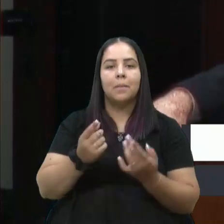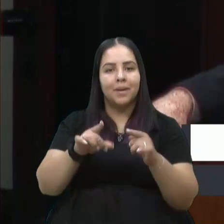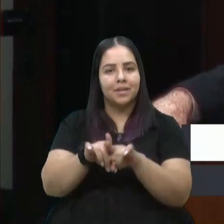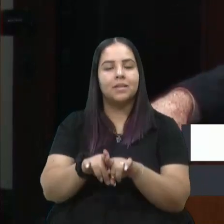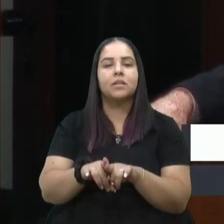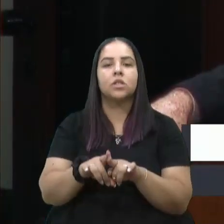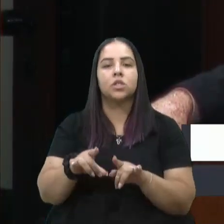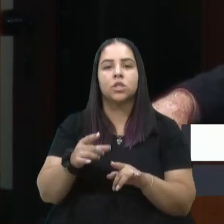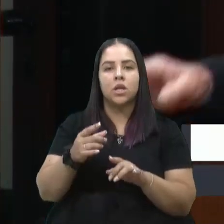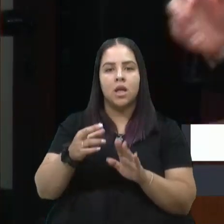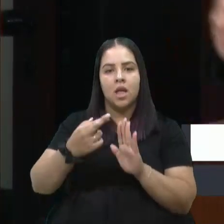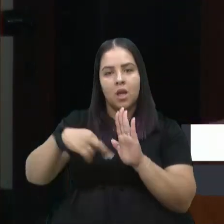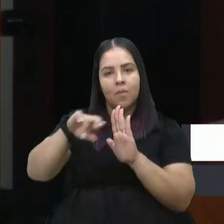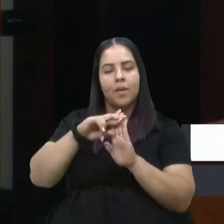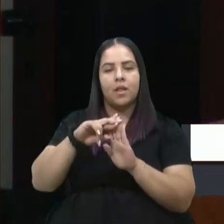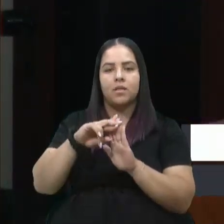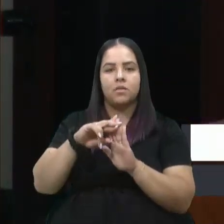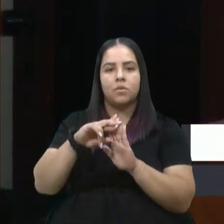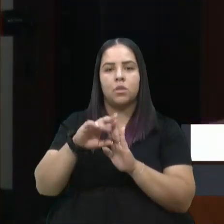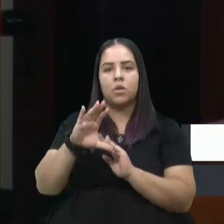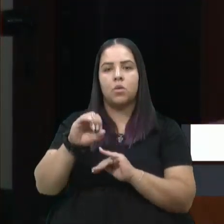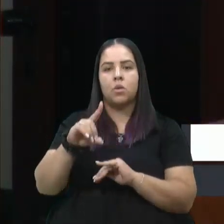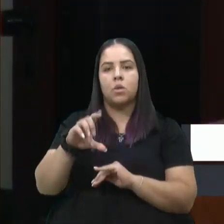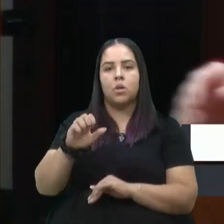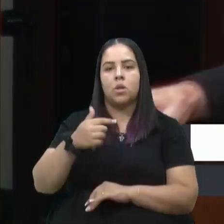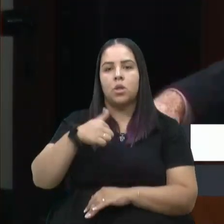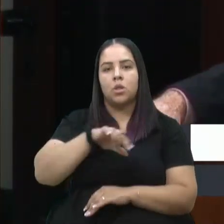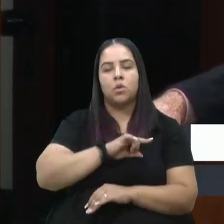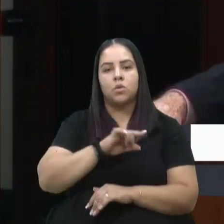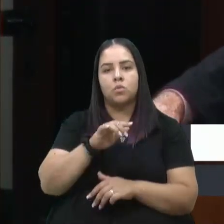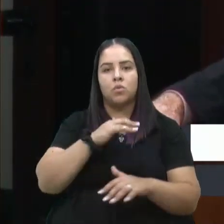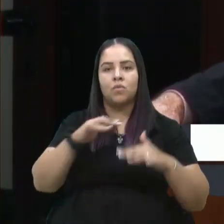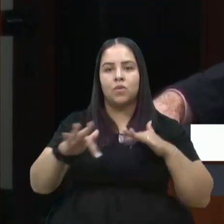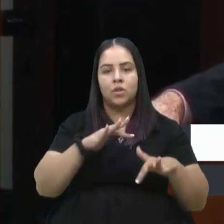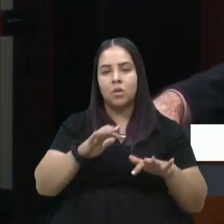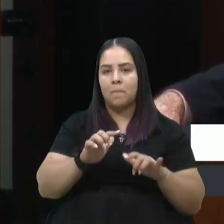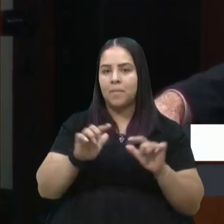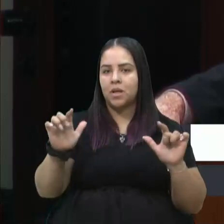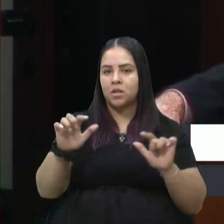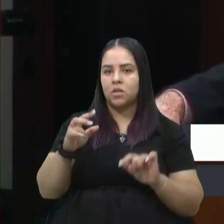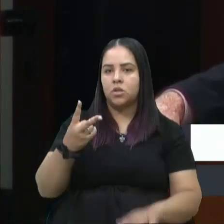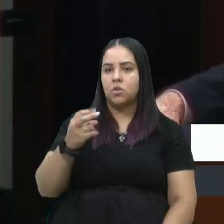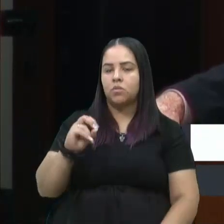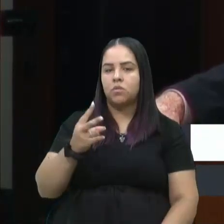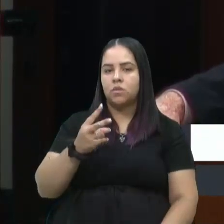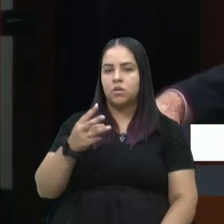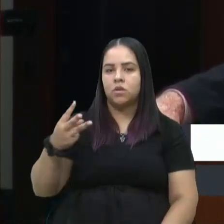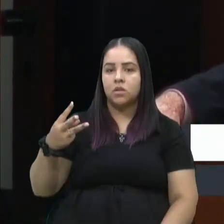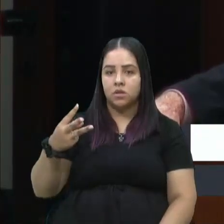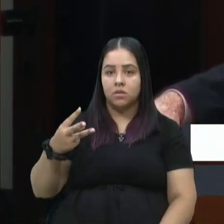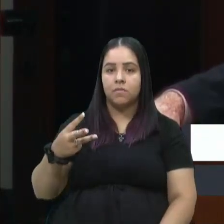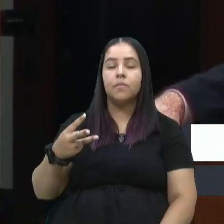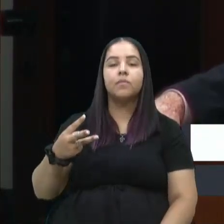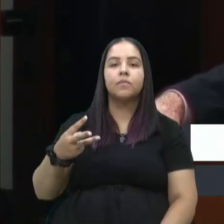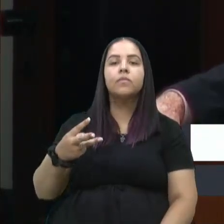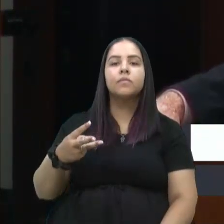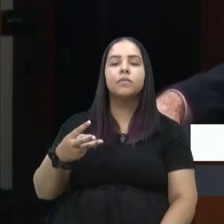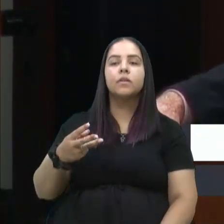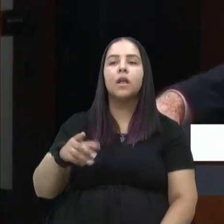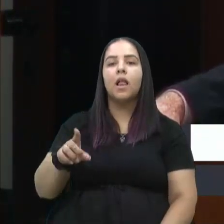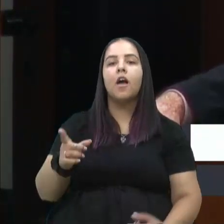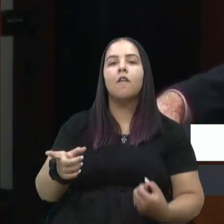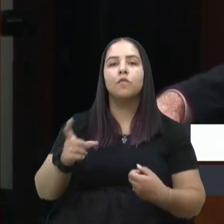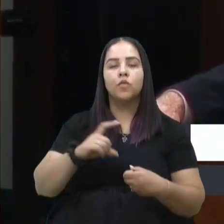de recuperar a Codeca, mas que façamos um movimento ainda maior em 2023, para que ela